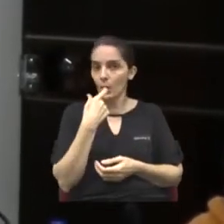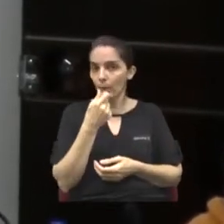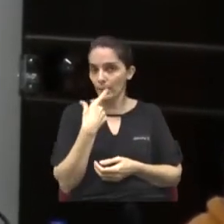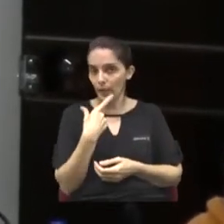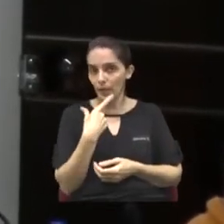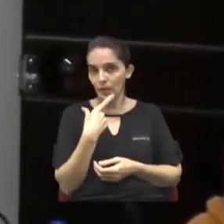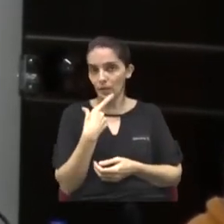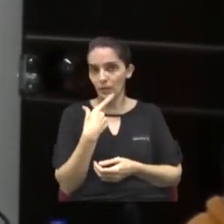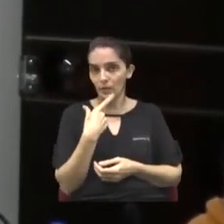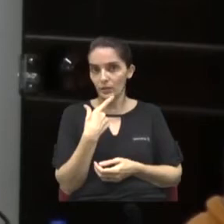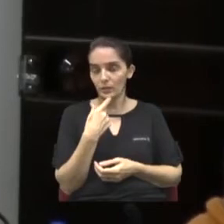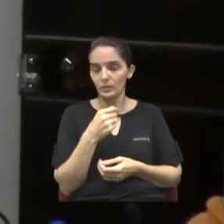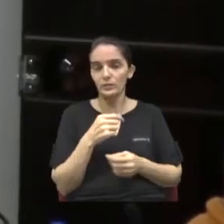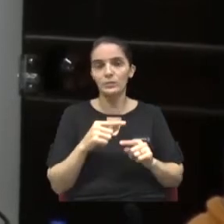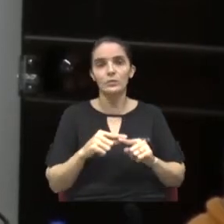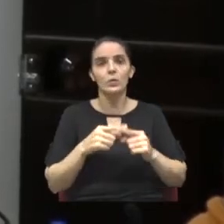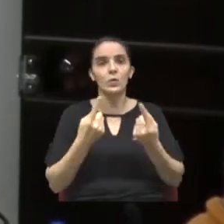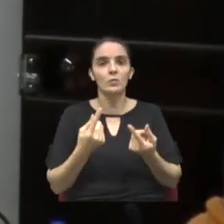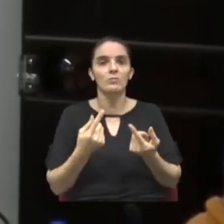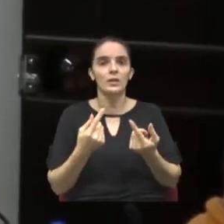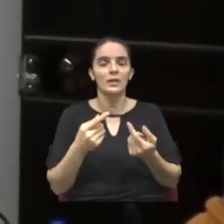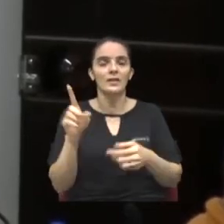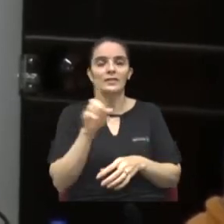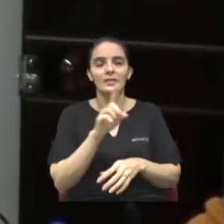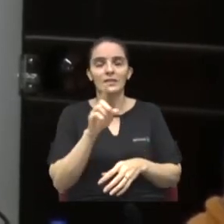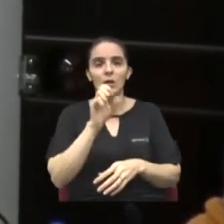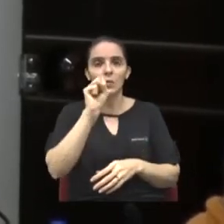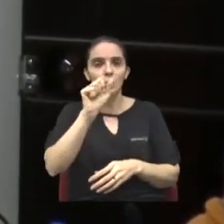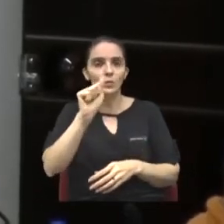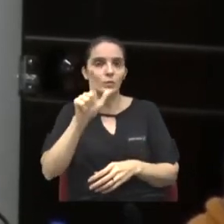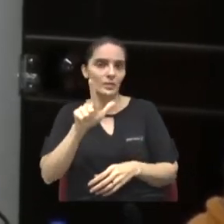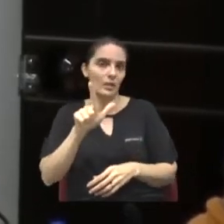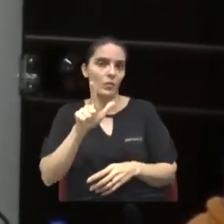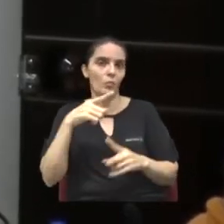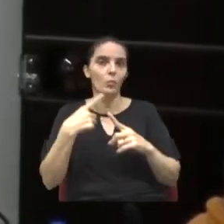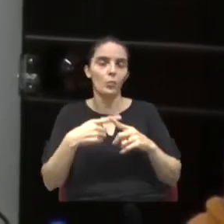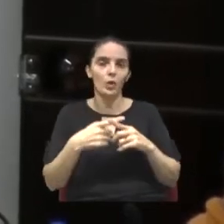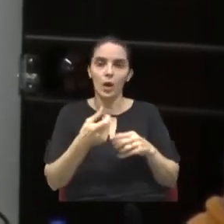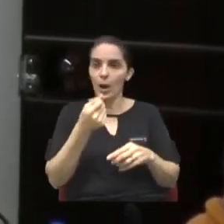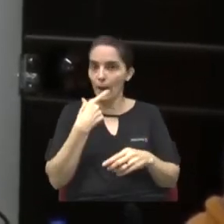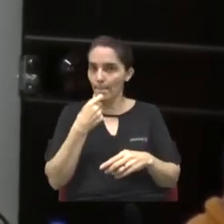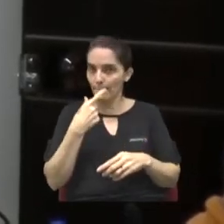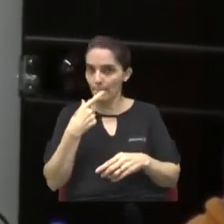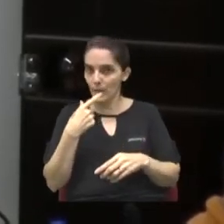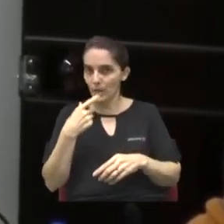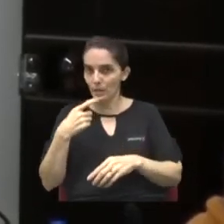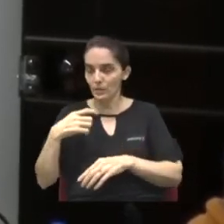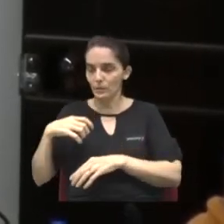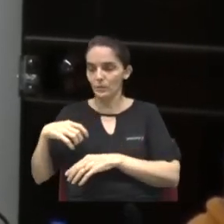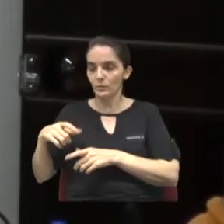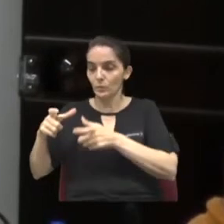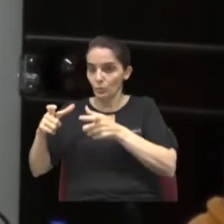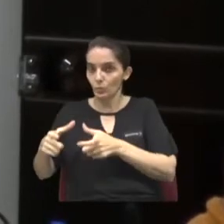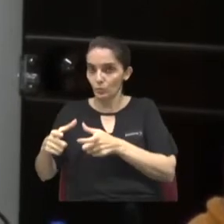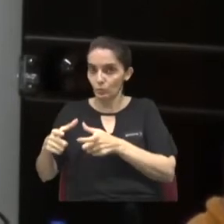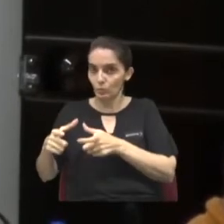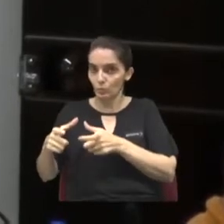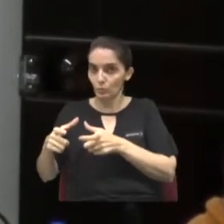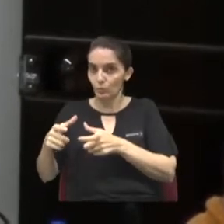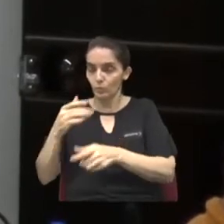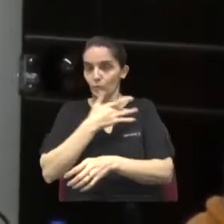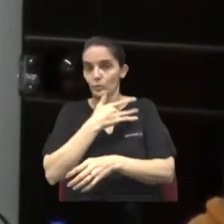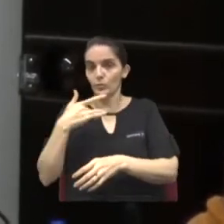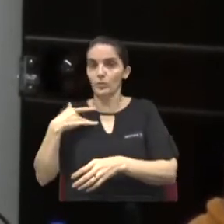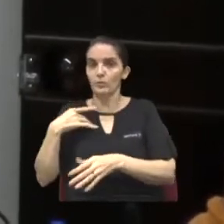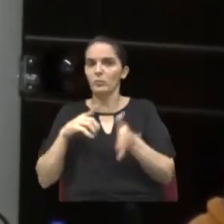não prescreve o sal que tem no posto. Porque se o remédio do posto não funciona, temos que questionar o governo